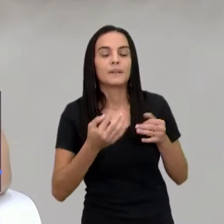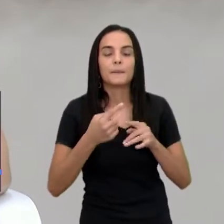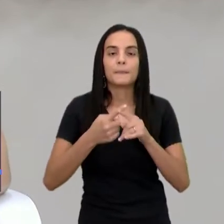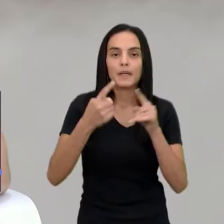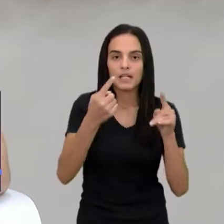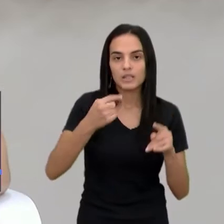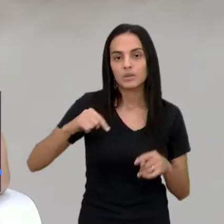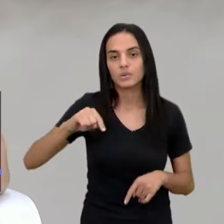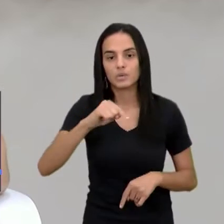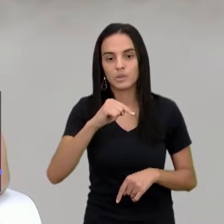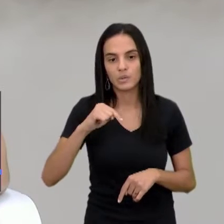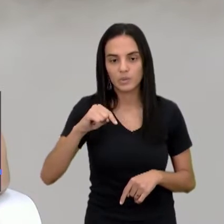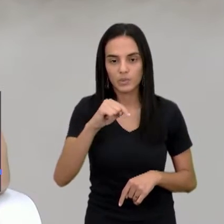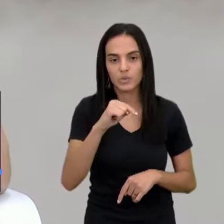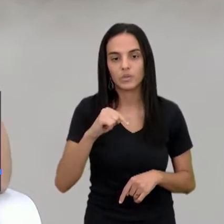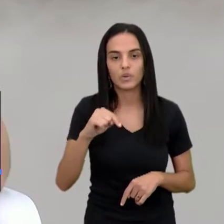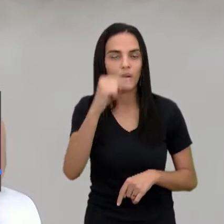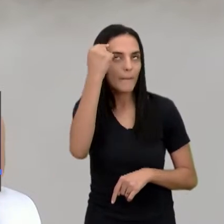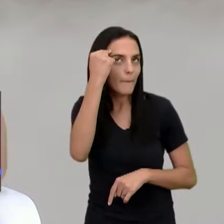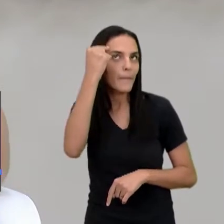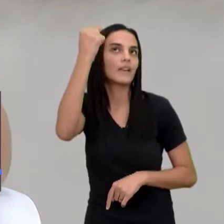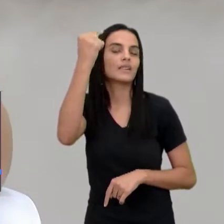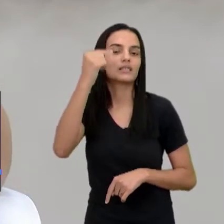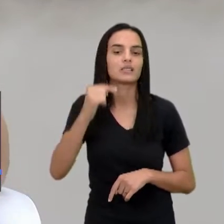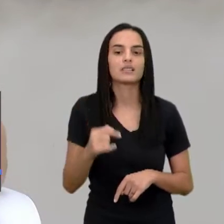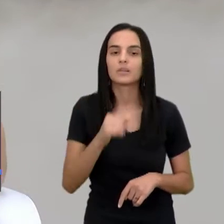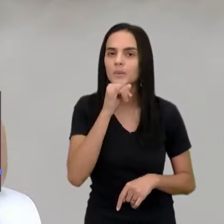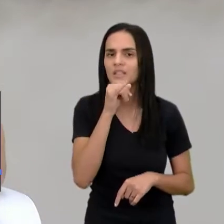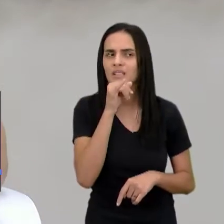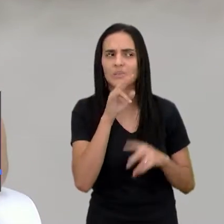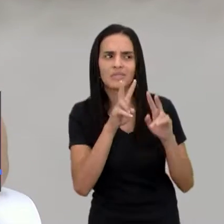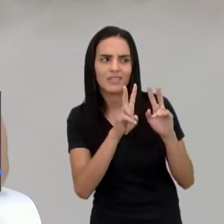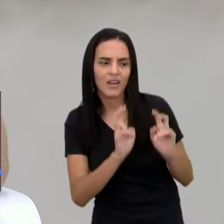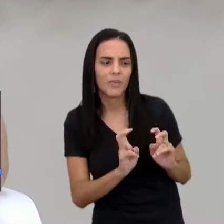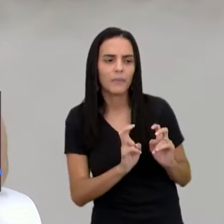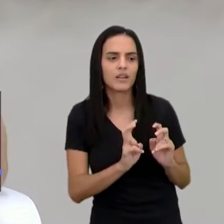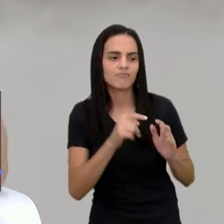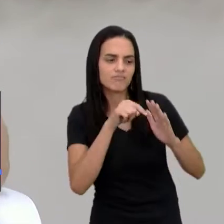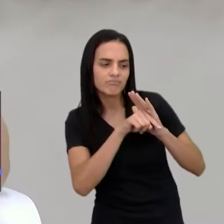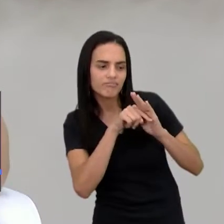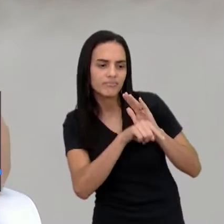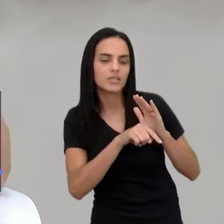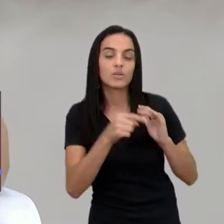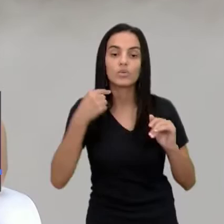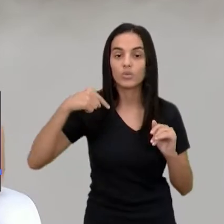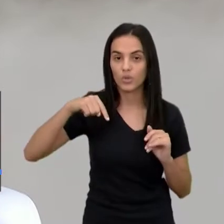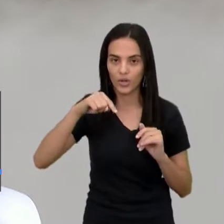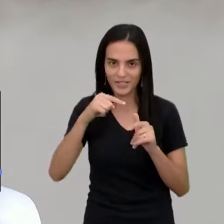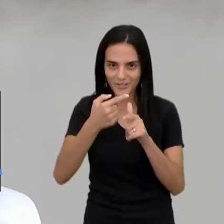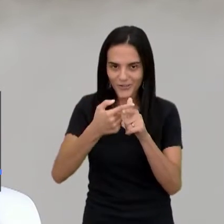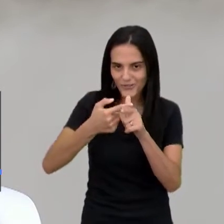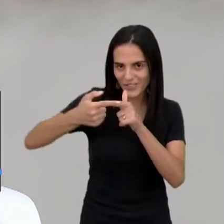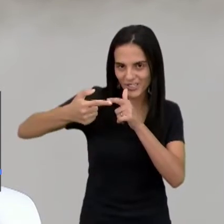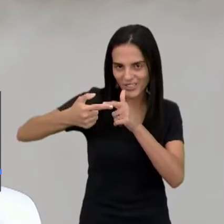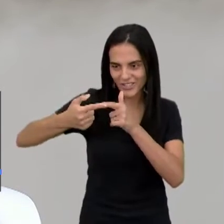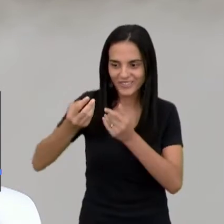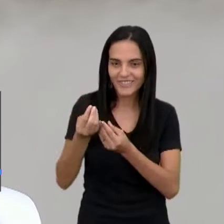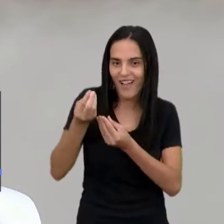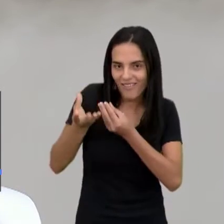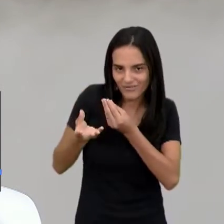a gente, imaginando assim, extrapolando, a questão, quando a gente divide